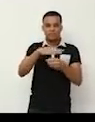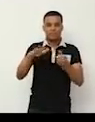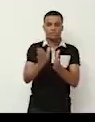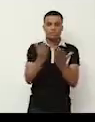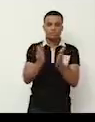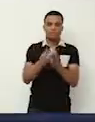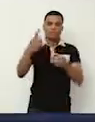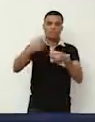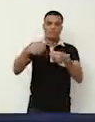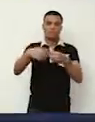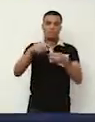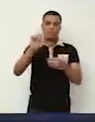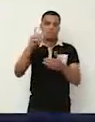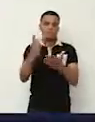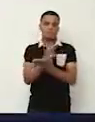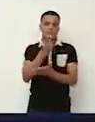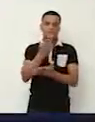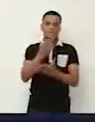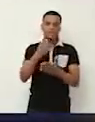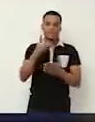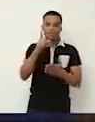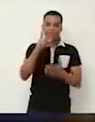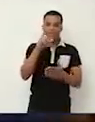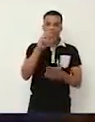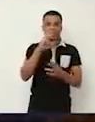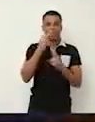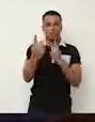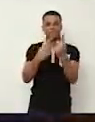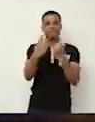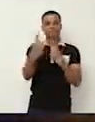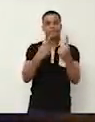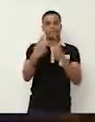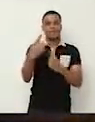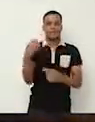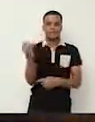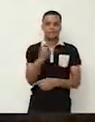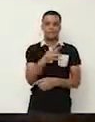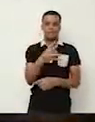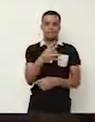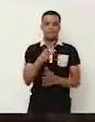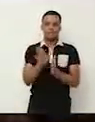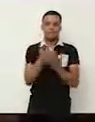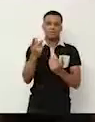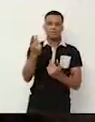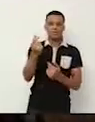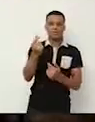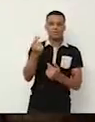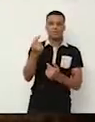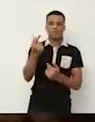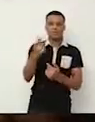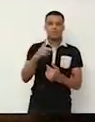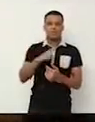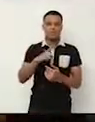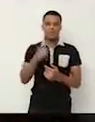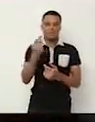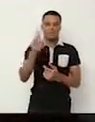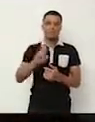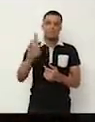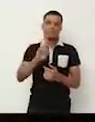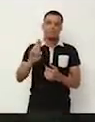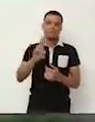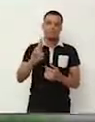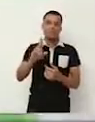da cidade. O que não acontece na Avenida Sanitária, área mais nobre de Fabriciano, que consumiu a maior parte do